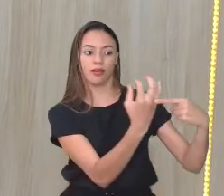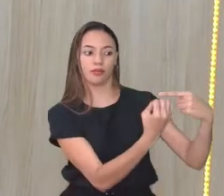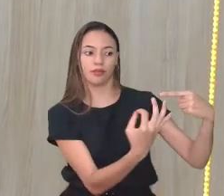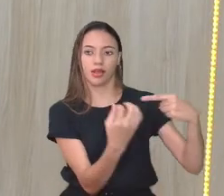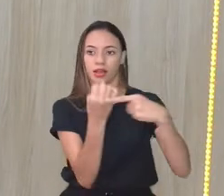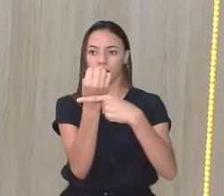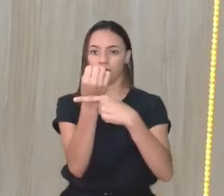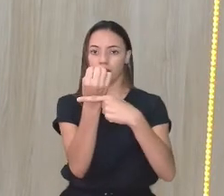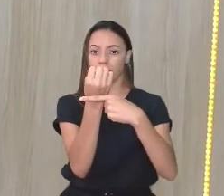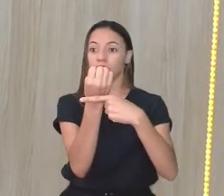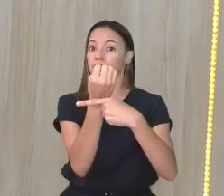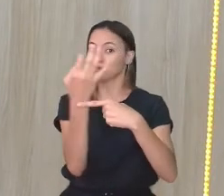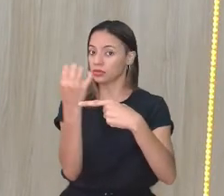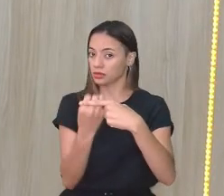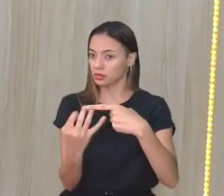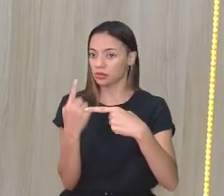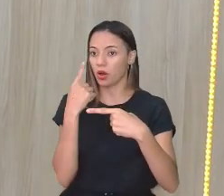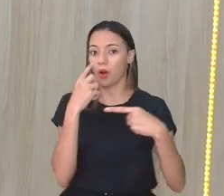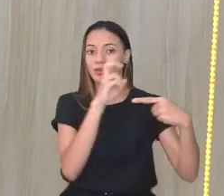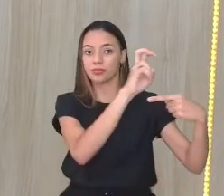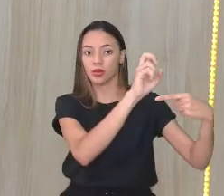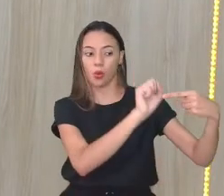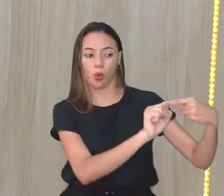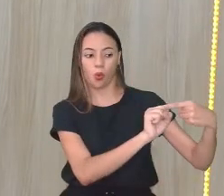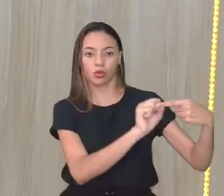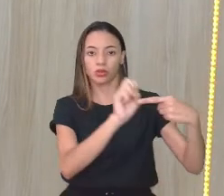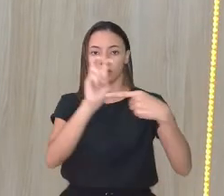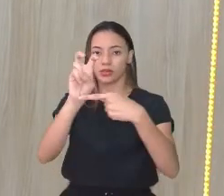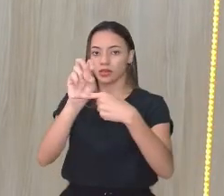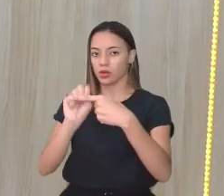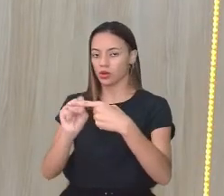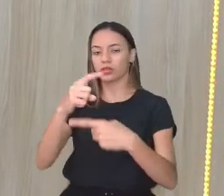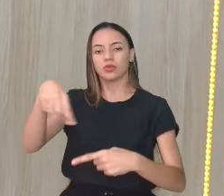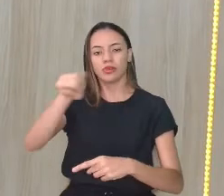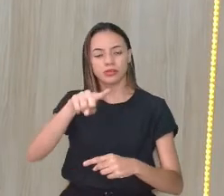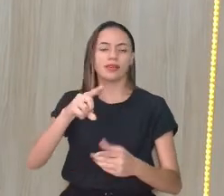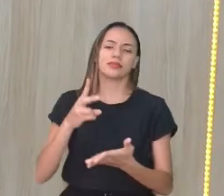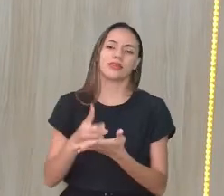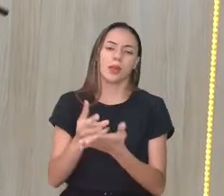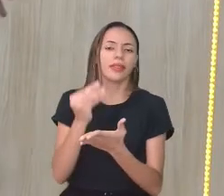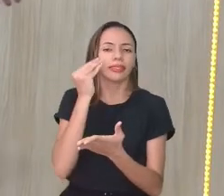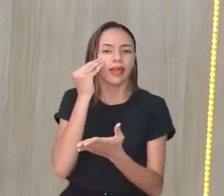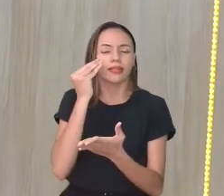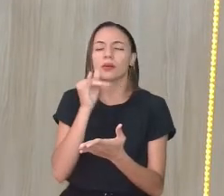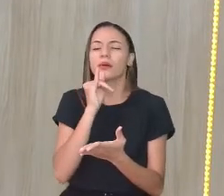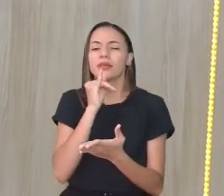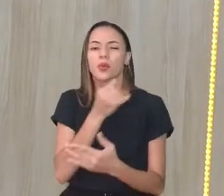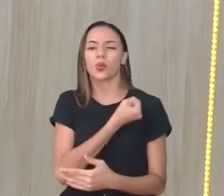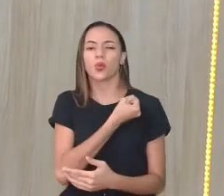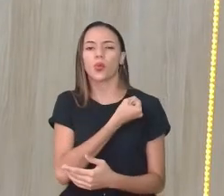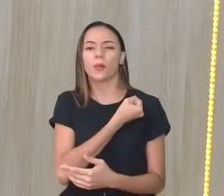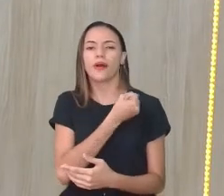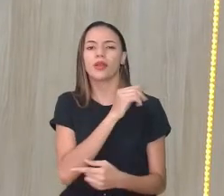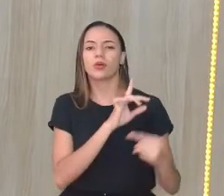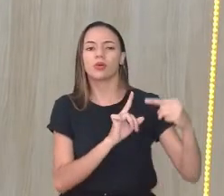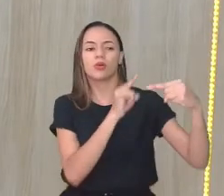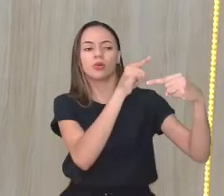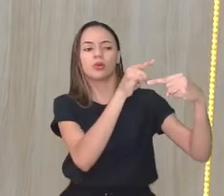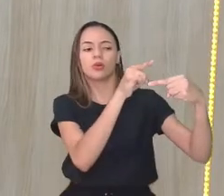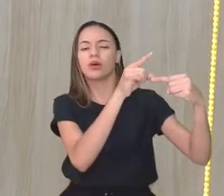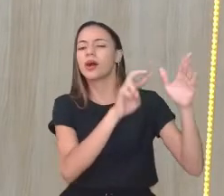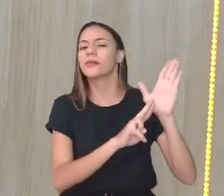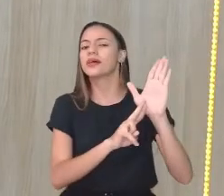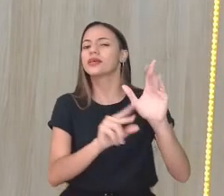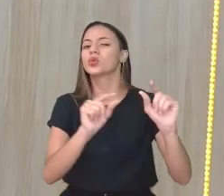duas situações, tá certo? Então, sempre tenta relacionar dessa forma, o que é que o número de cima está representando, o que é que o número